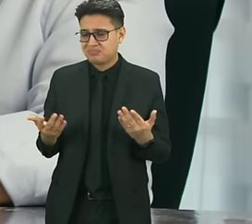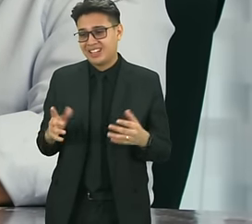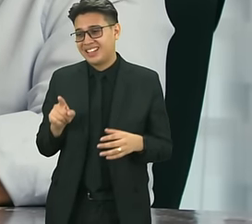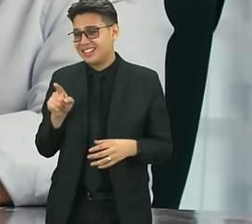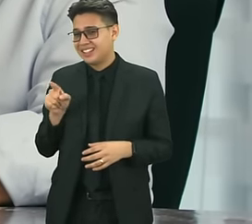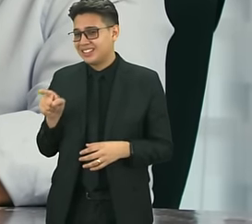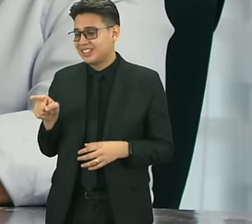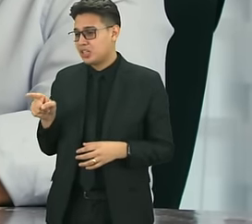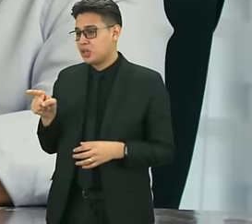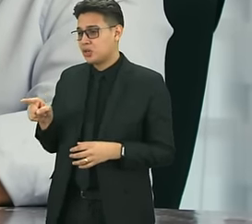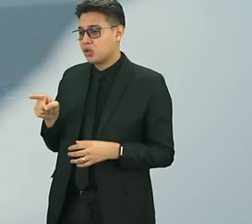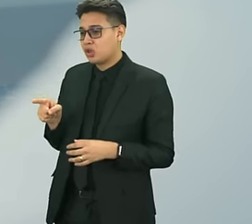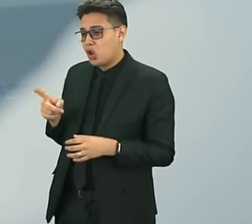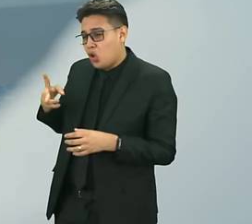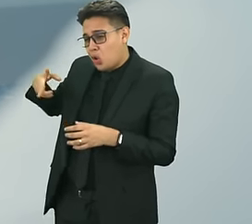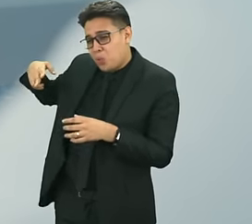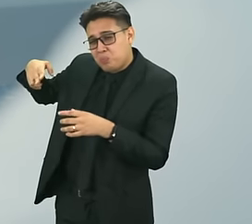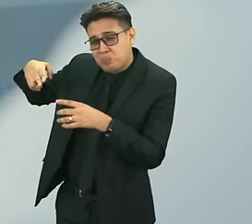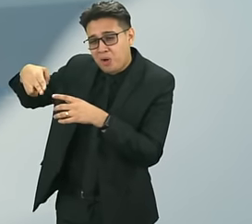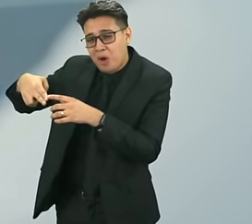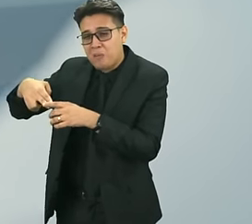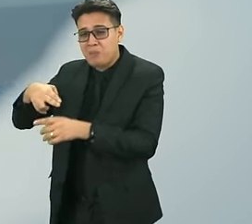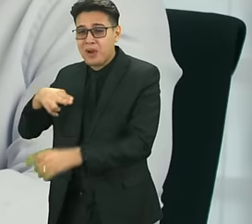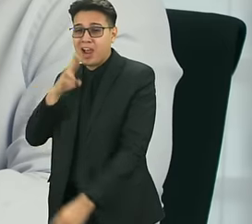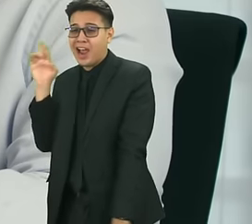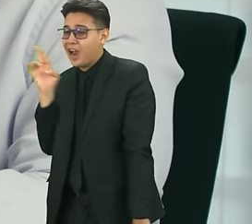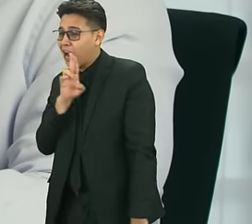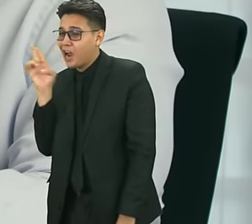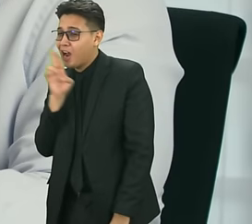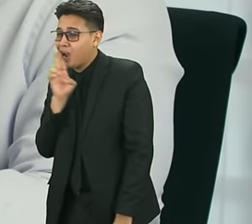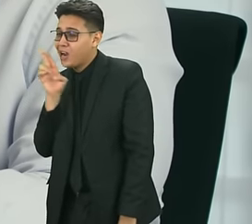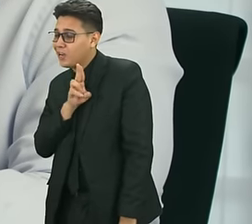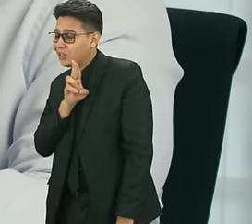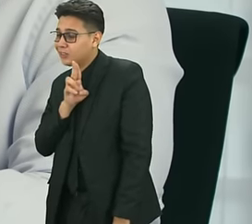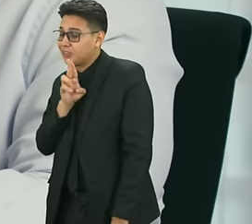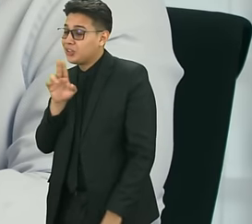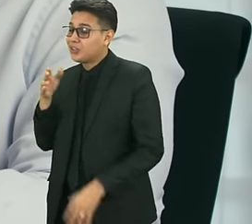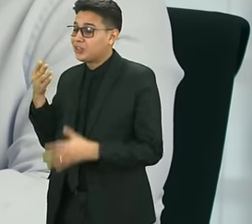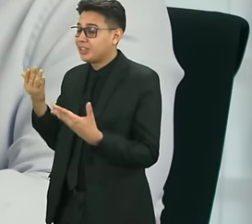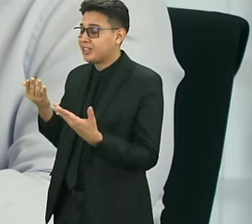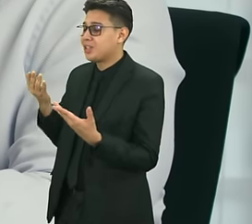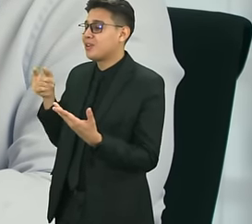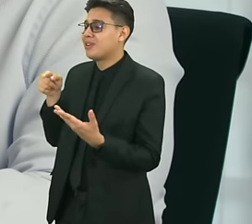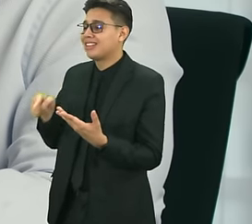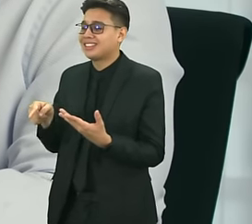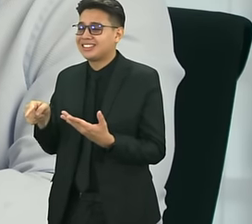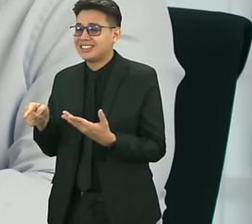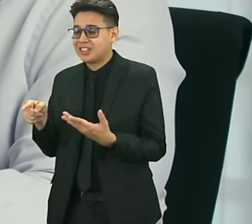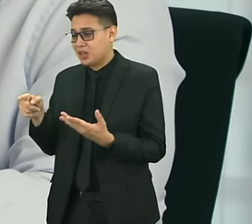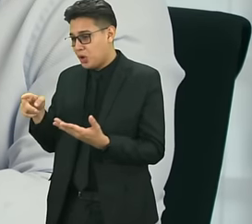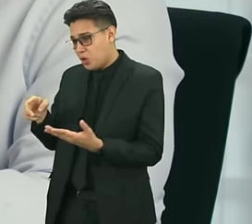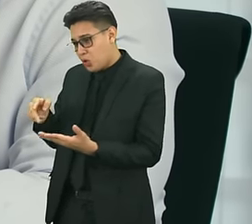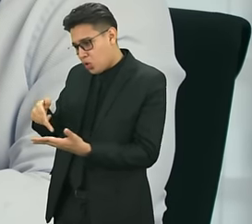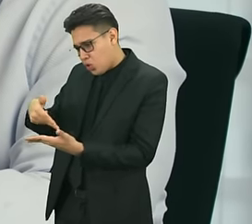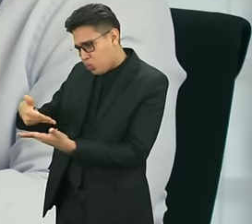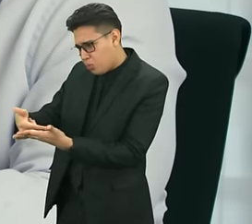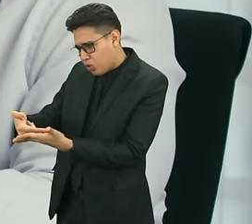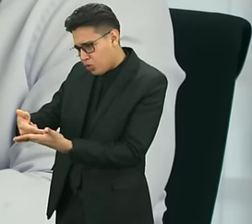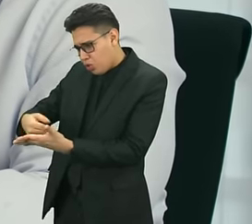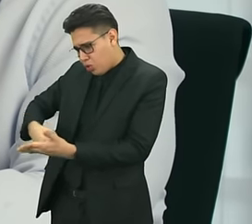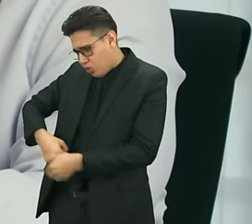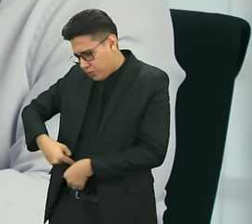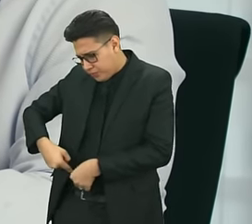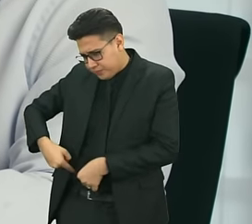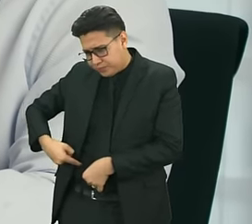ser necessária uma cirurgia de emergência. Foi feita uma cirurgia de emergência em um paciente com abdômen agudo perfurativo, um